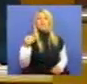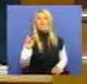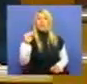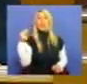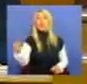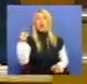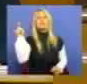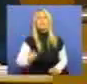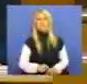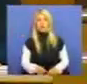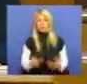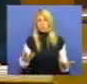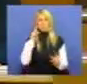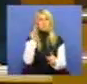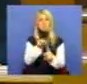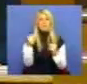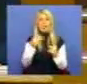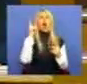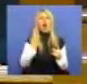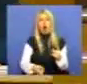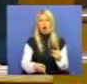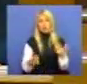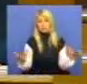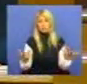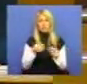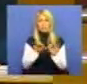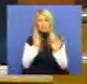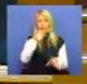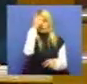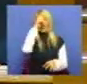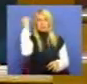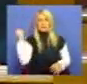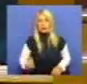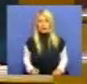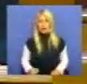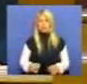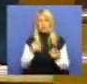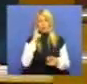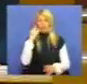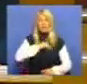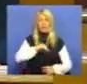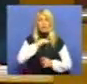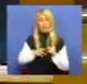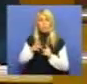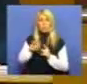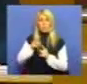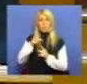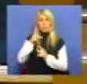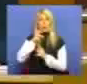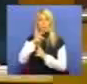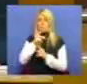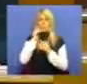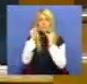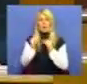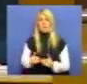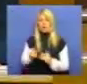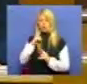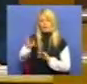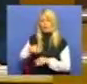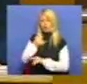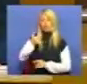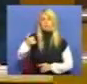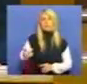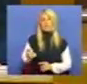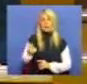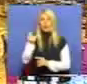mês. E as perspectivas são cinzentas. O ritmo de crescimento dos salários líquidos tem vindo a baixar desde o final de 2005 e